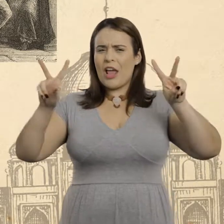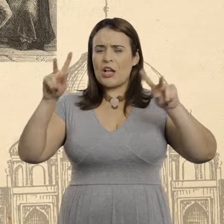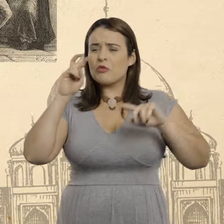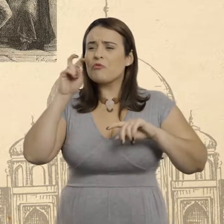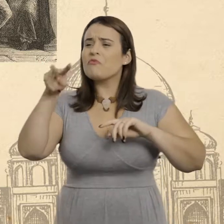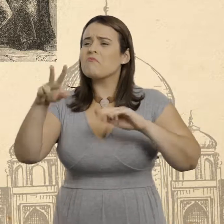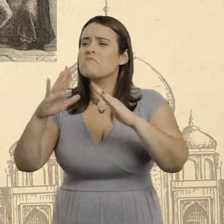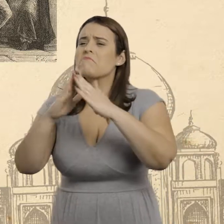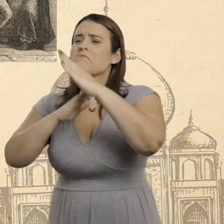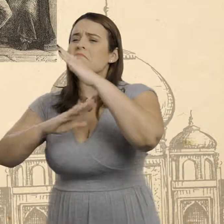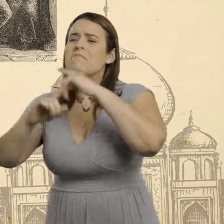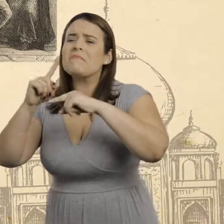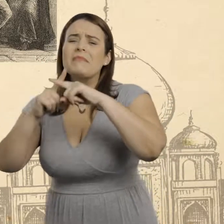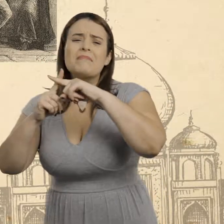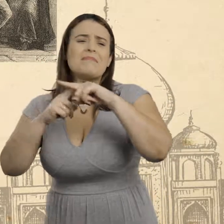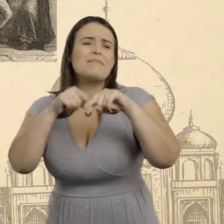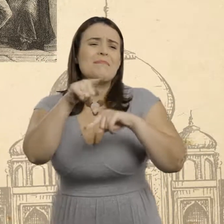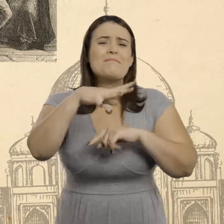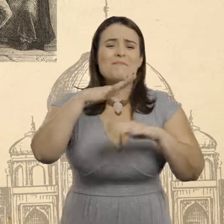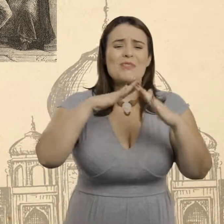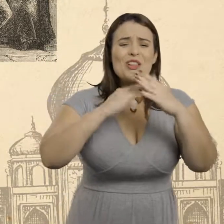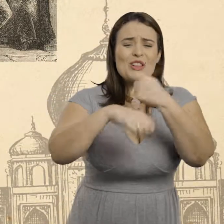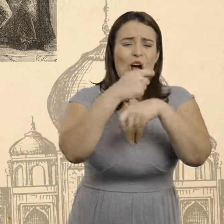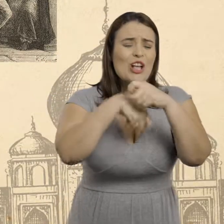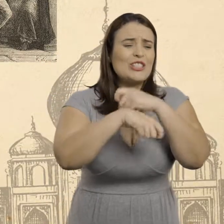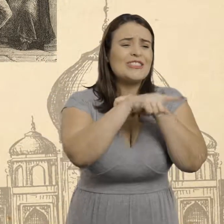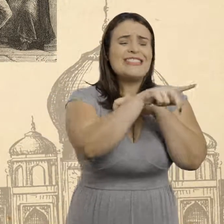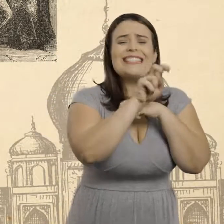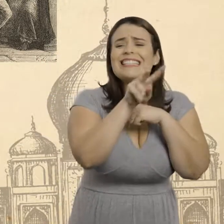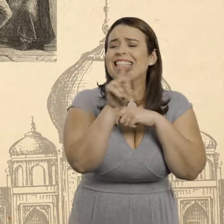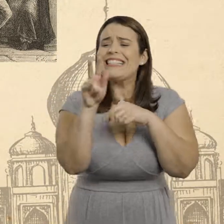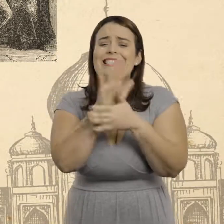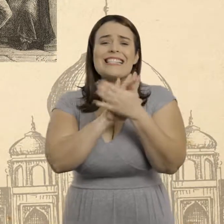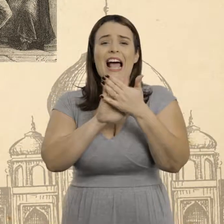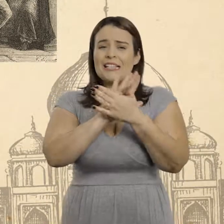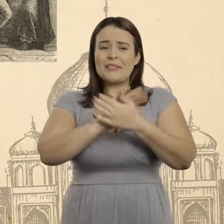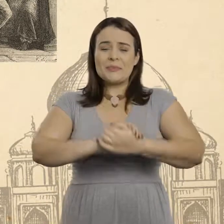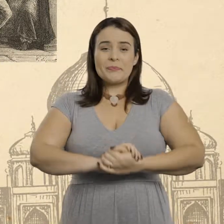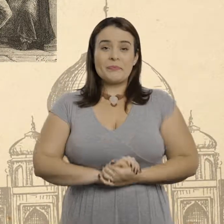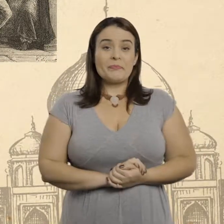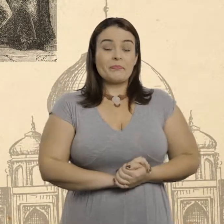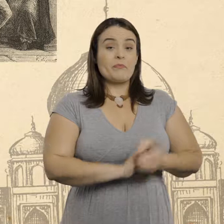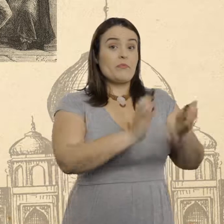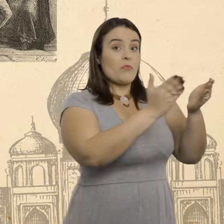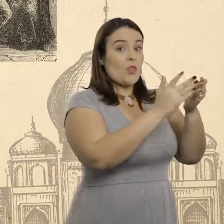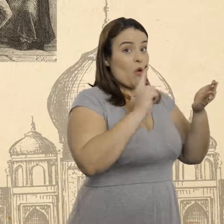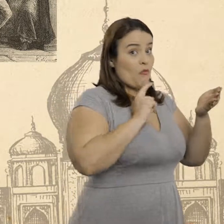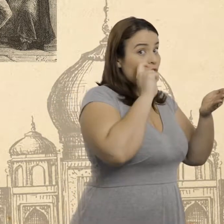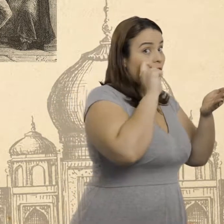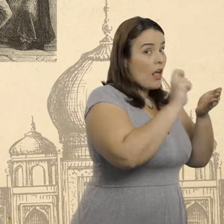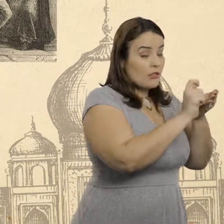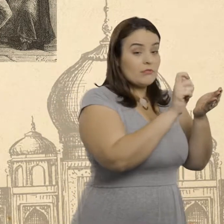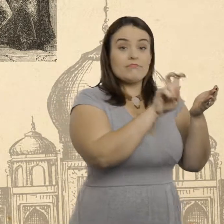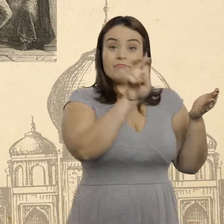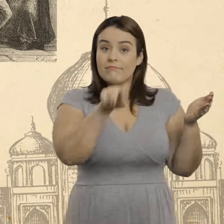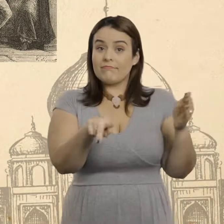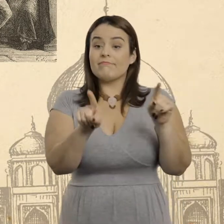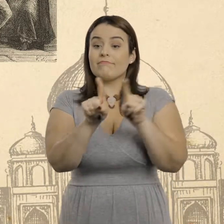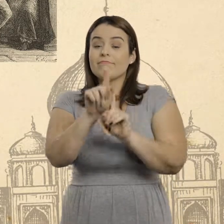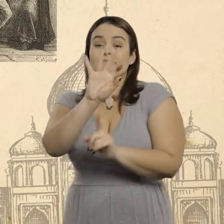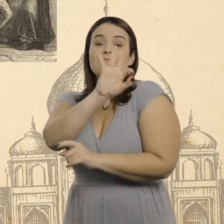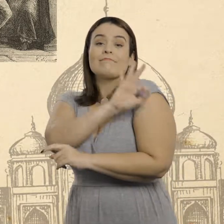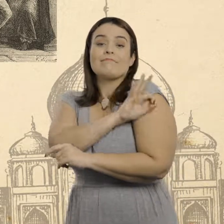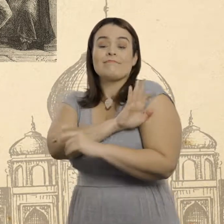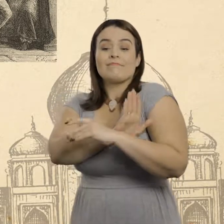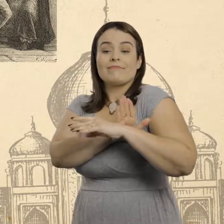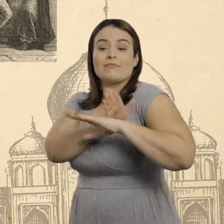nem as mesquitas e nem a feira de algodão. O detetive Fix também desceu do navio. Ele foi para a delegacia. Ele queria saber